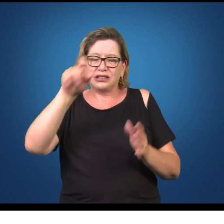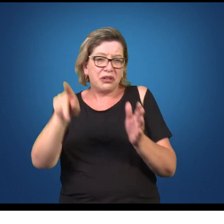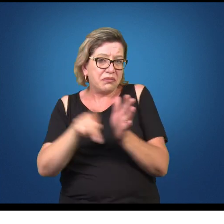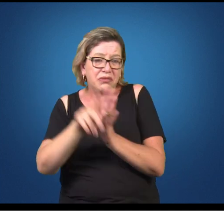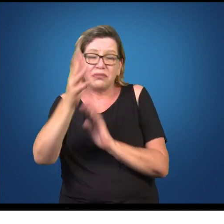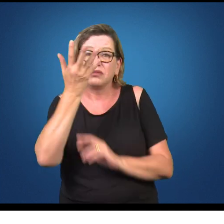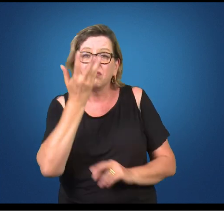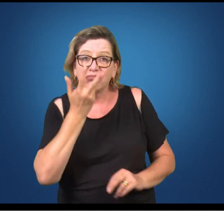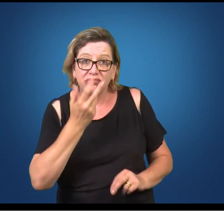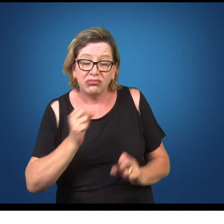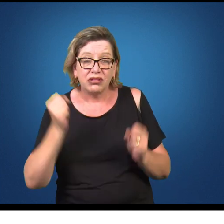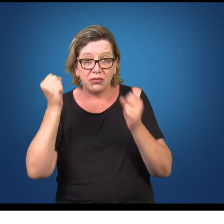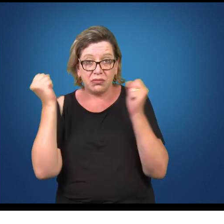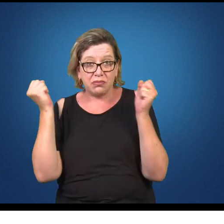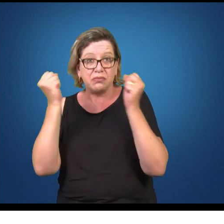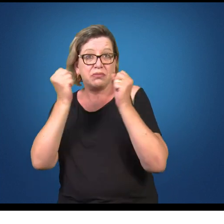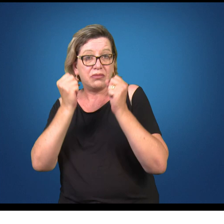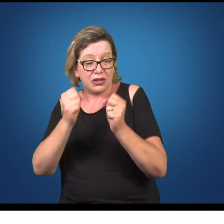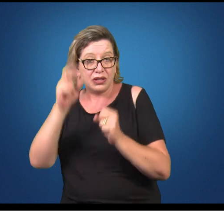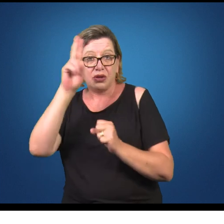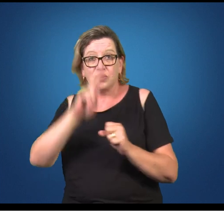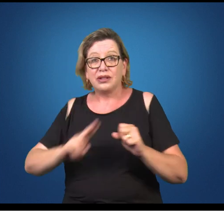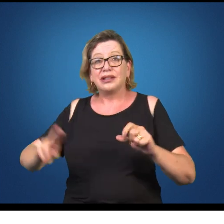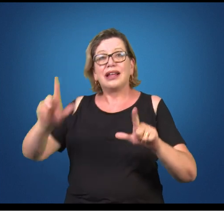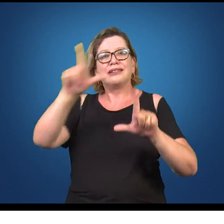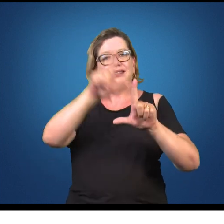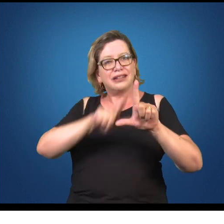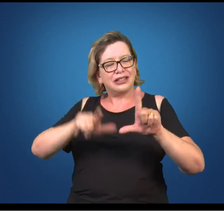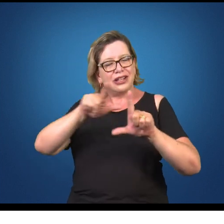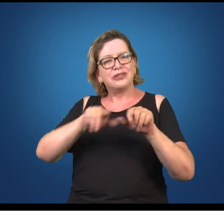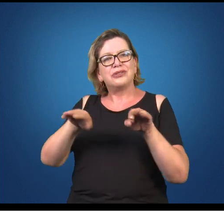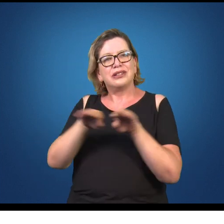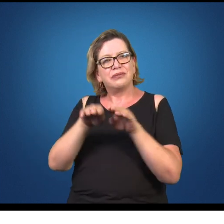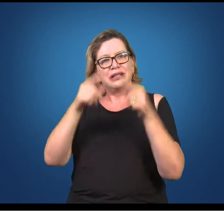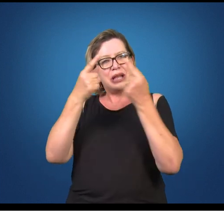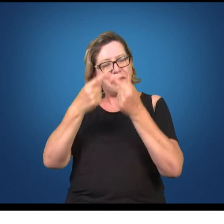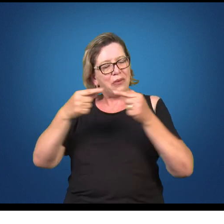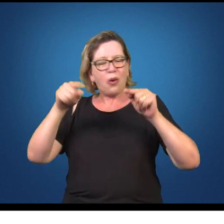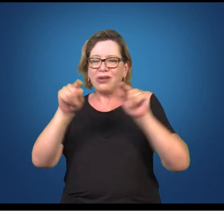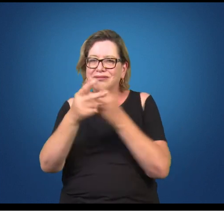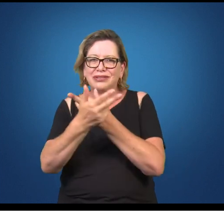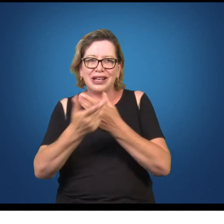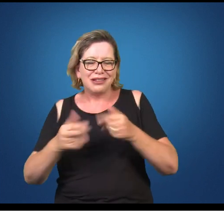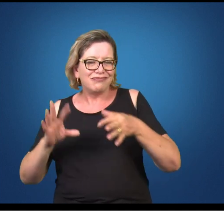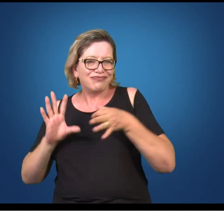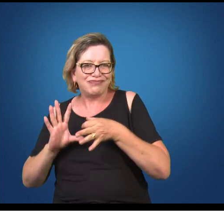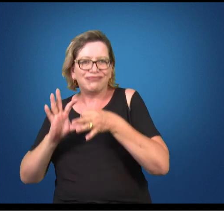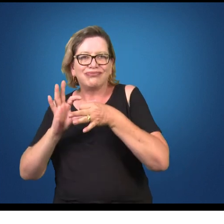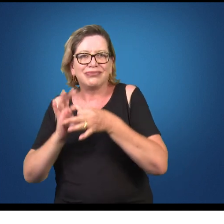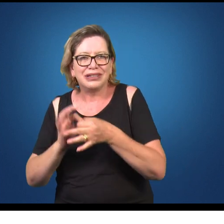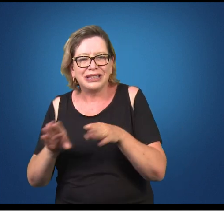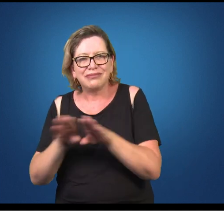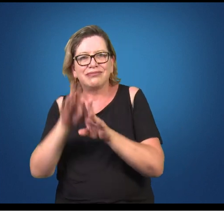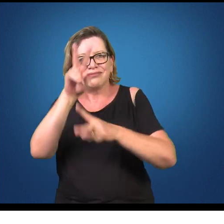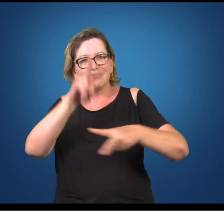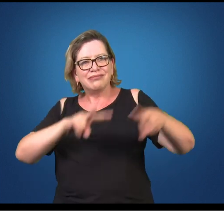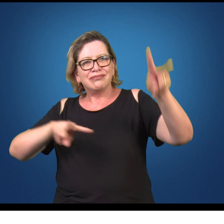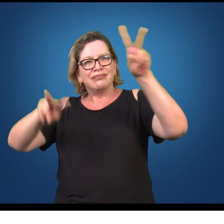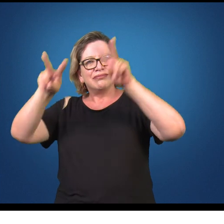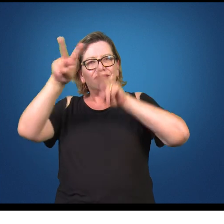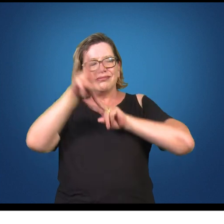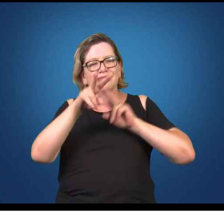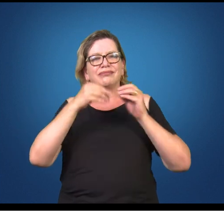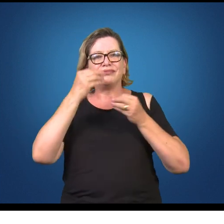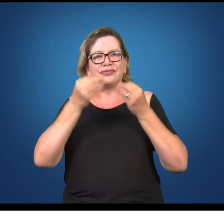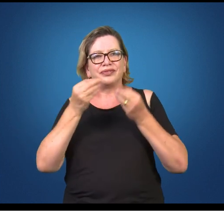infantil podem ser trabalhadas pela literatura, pela música, pela, né? E até mesmo pelas visuais, na